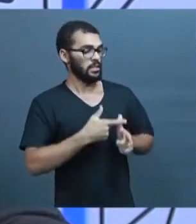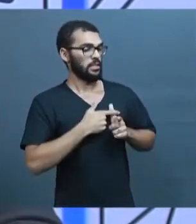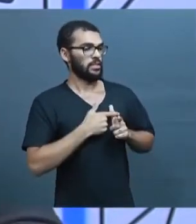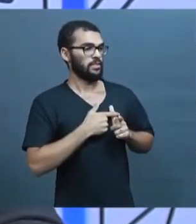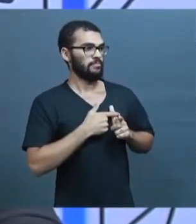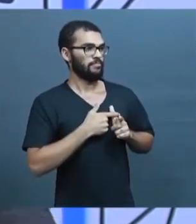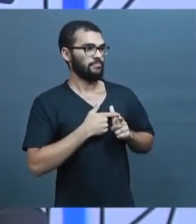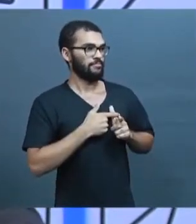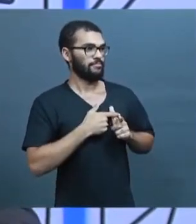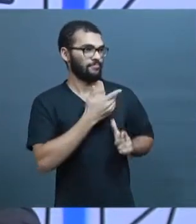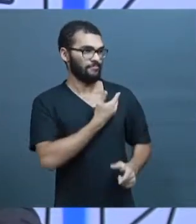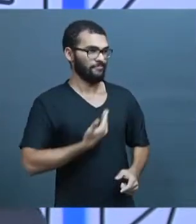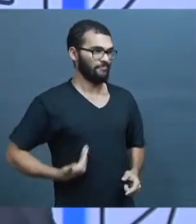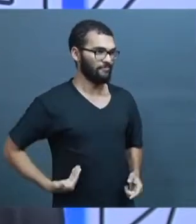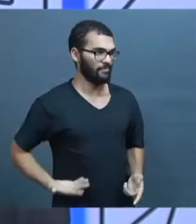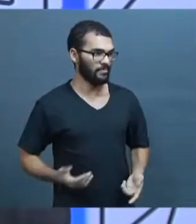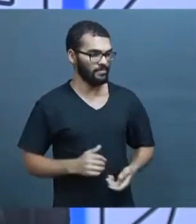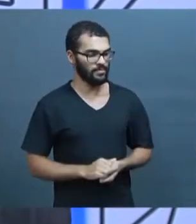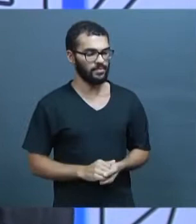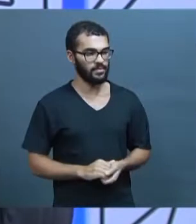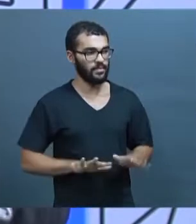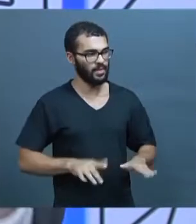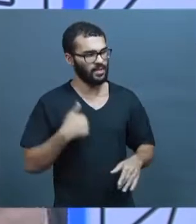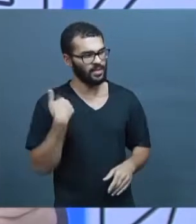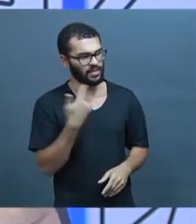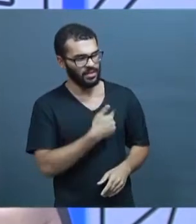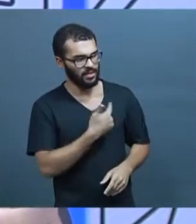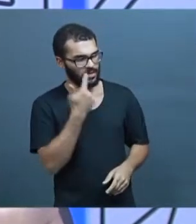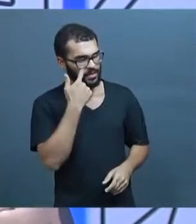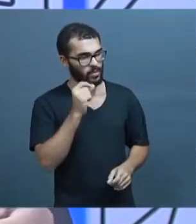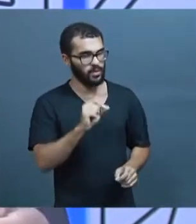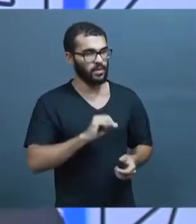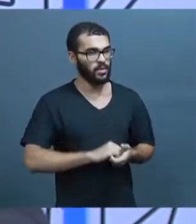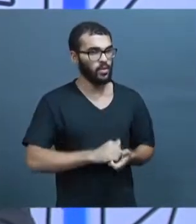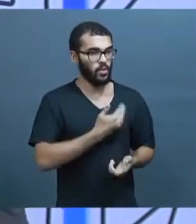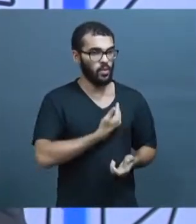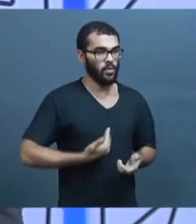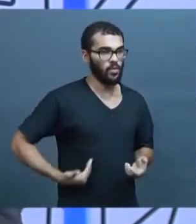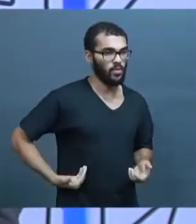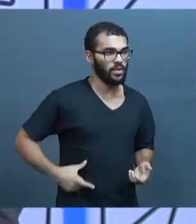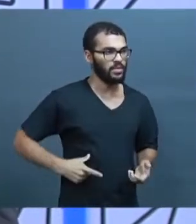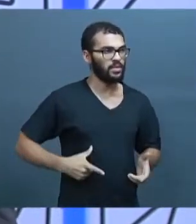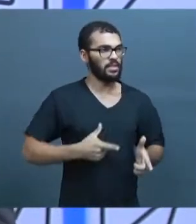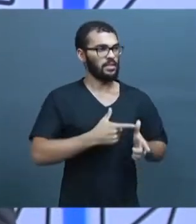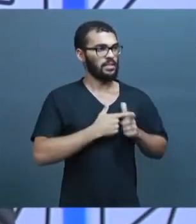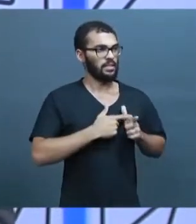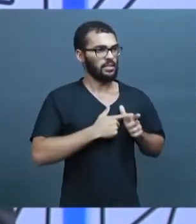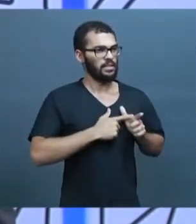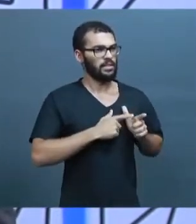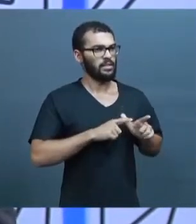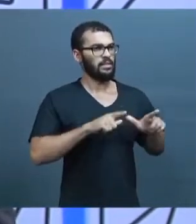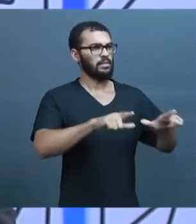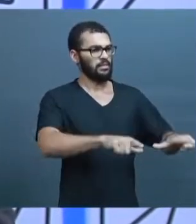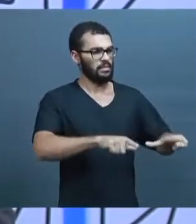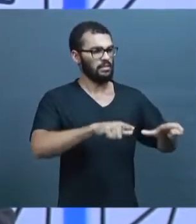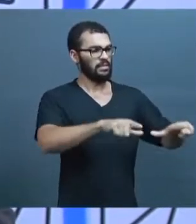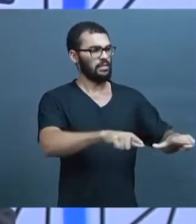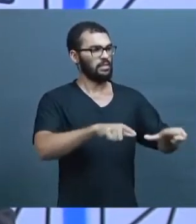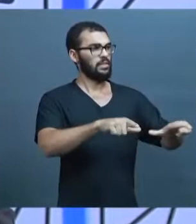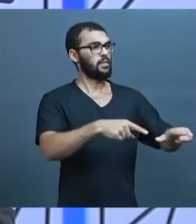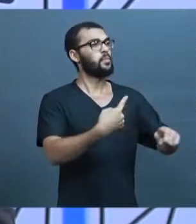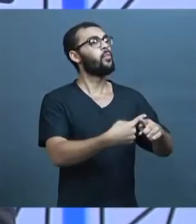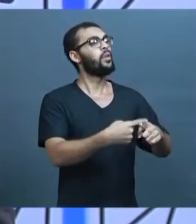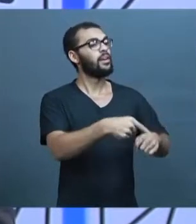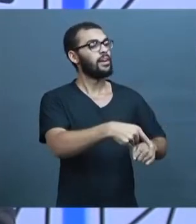após dia, o governo emite títulos de dívida pública para pagar as aposentadorias de quem está